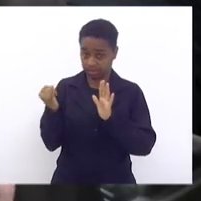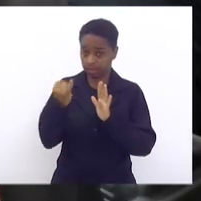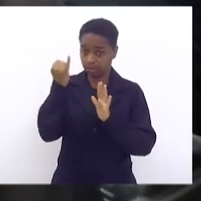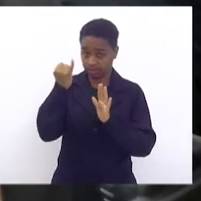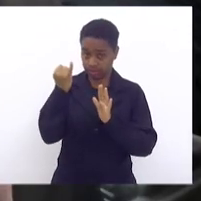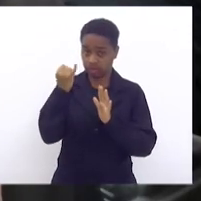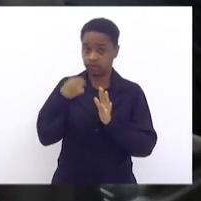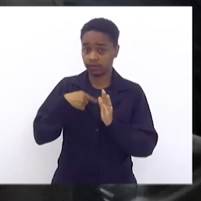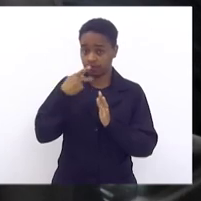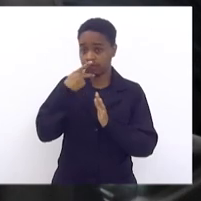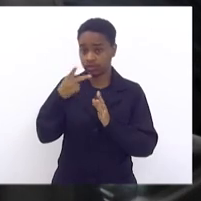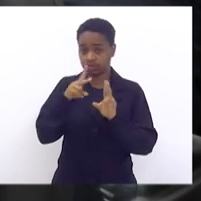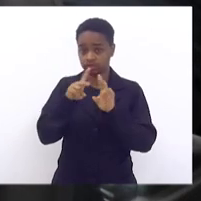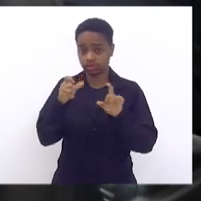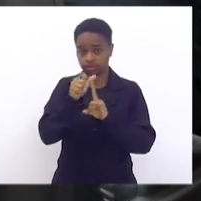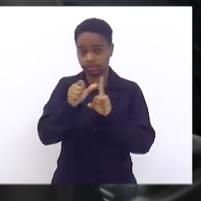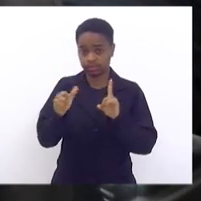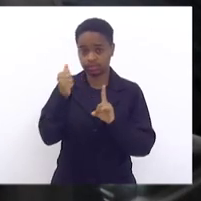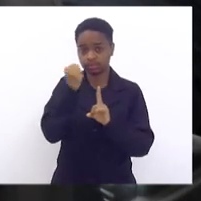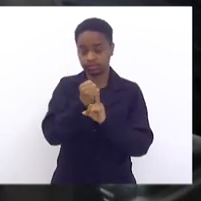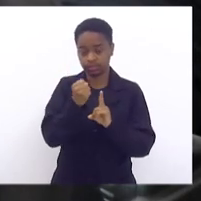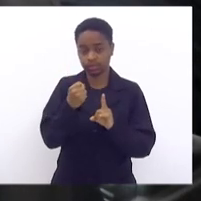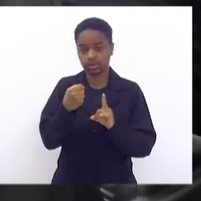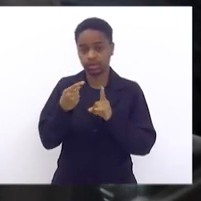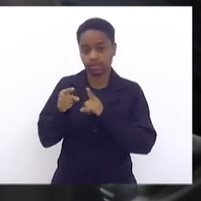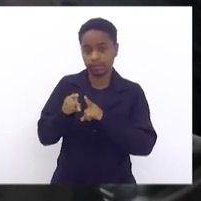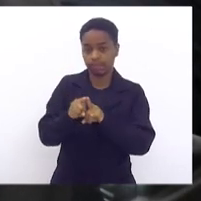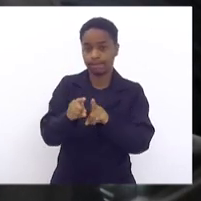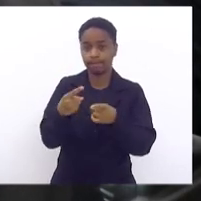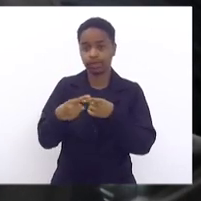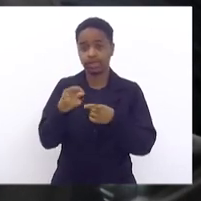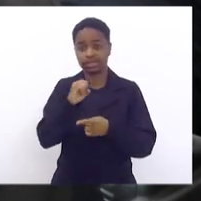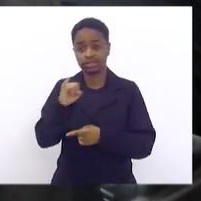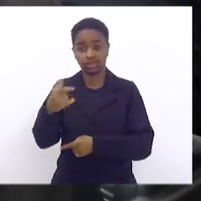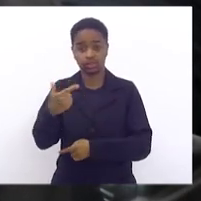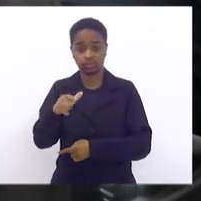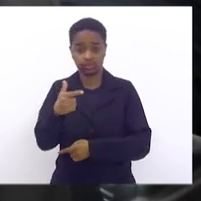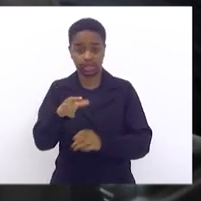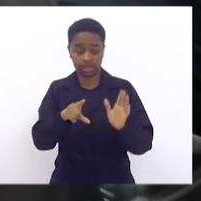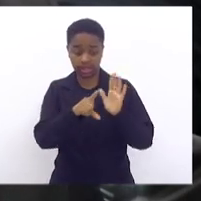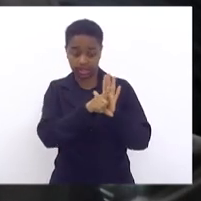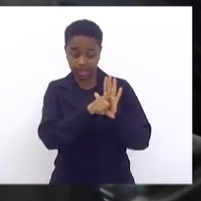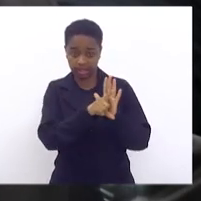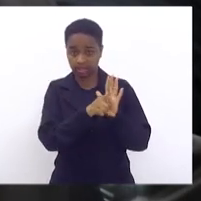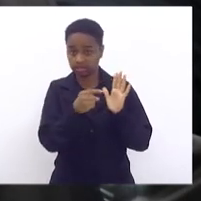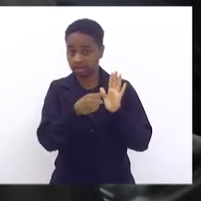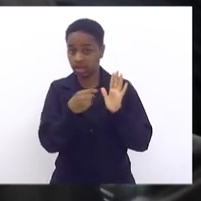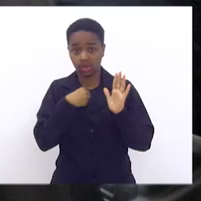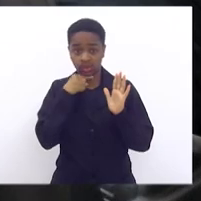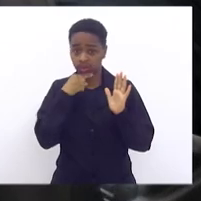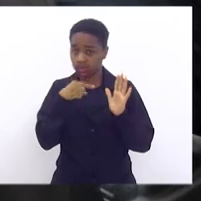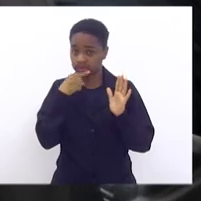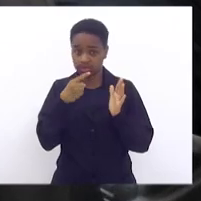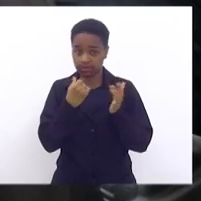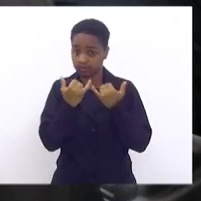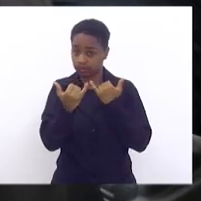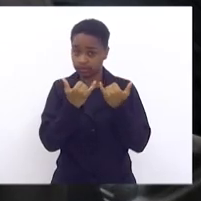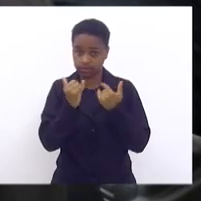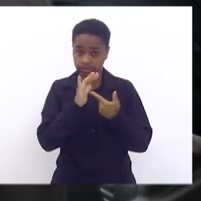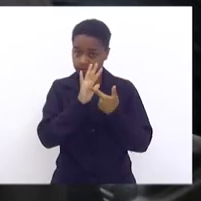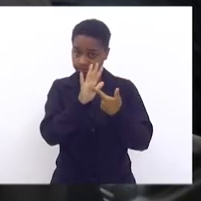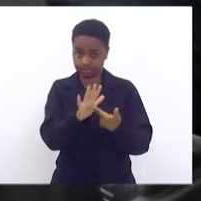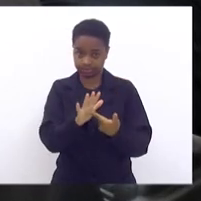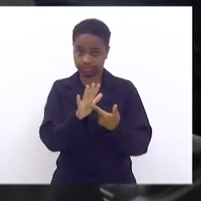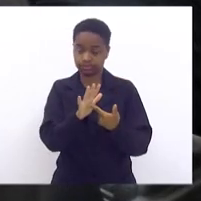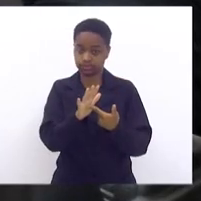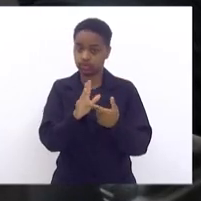falando do feminicídio, traçando esse paralelo, porque se não houvesse a qualificadora do feminicídio, eu não teria dados do meu estado para trazer aqui em